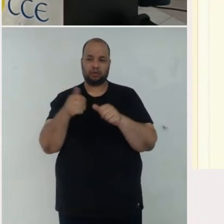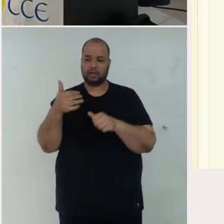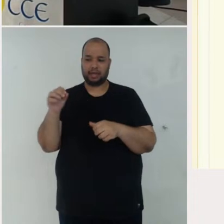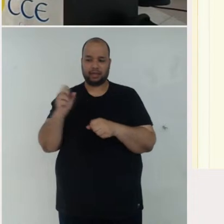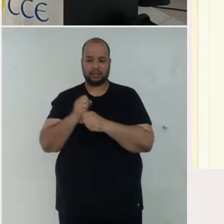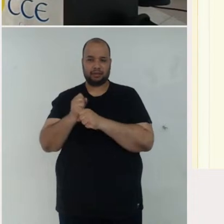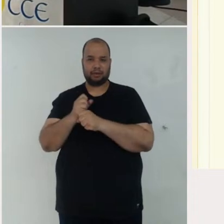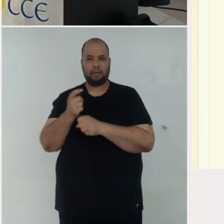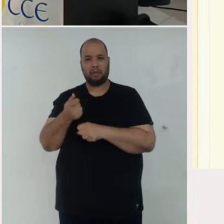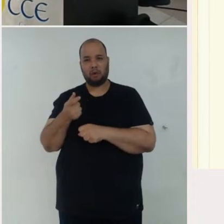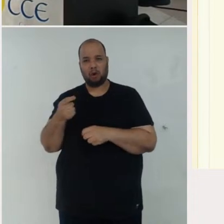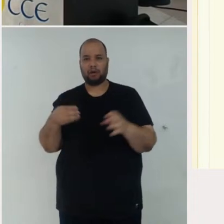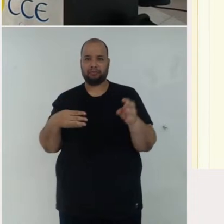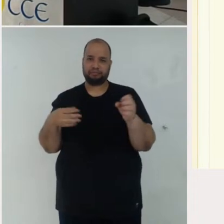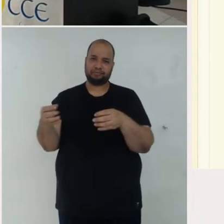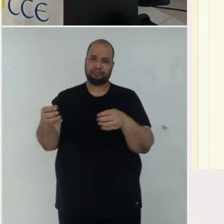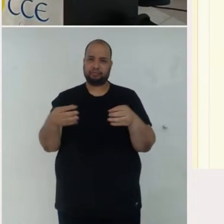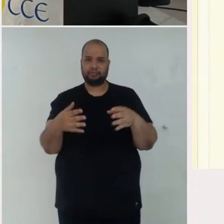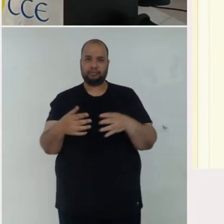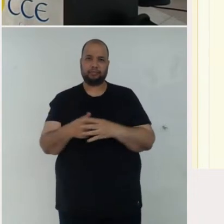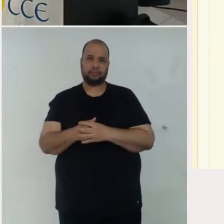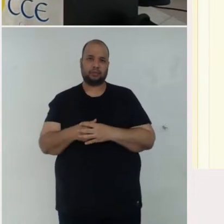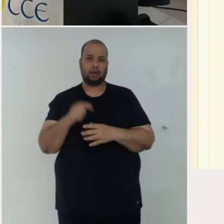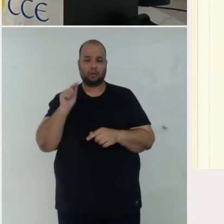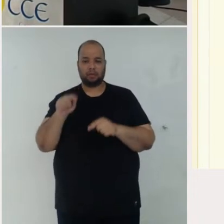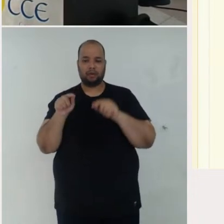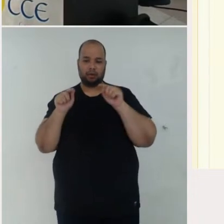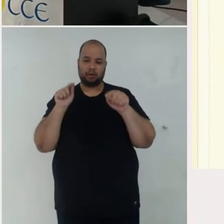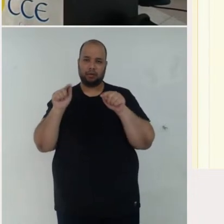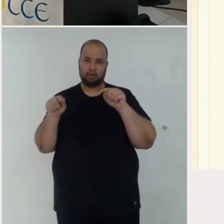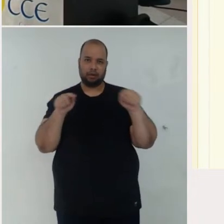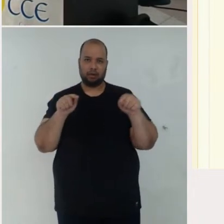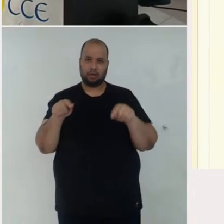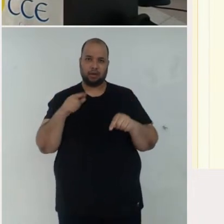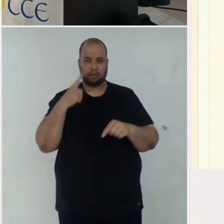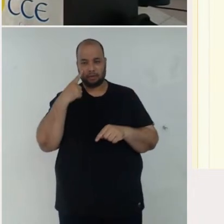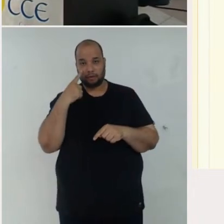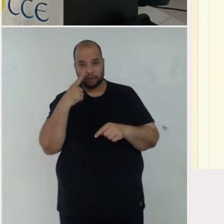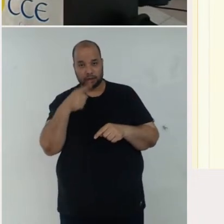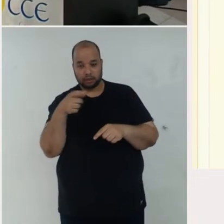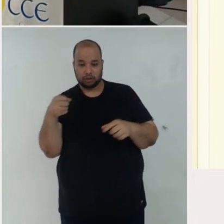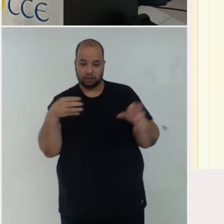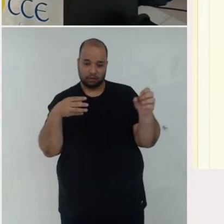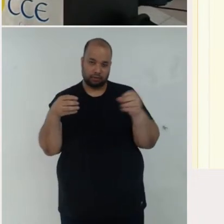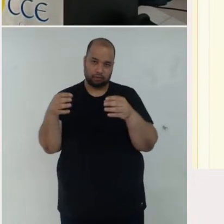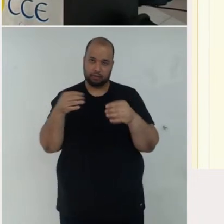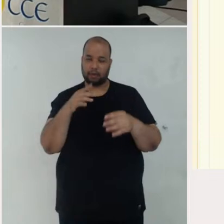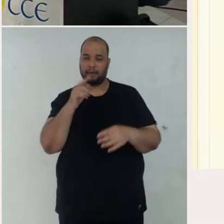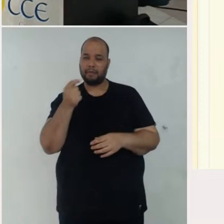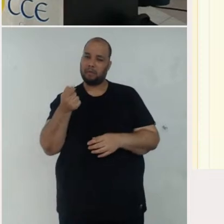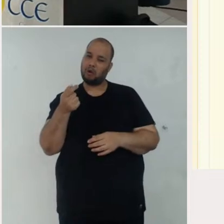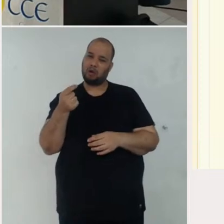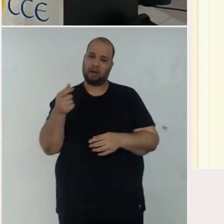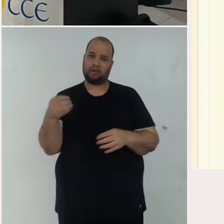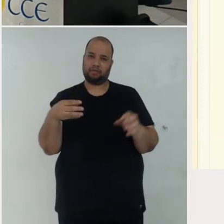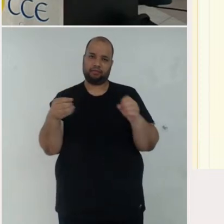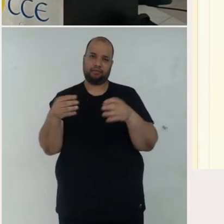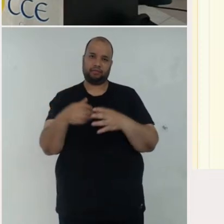né? Eu acesso com alguma regularidade para saber se tem novidades, né? Mas não tem.